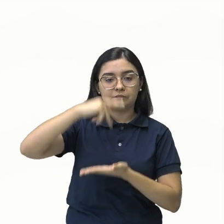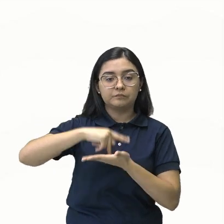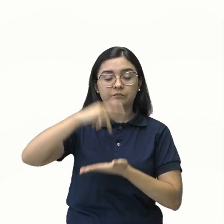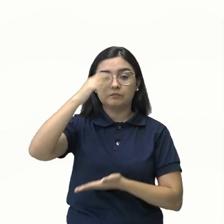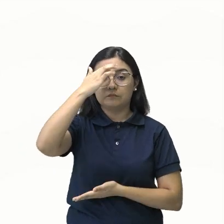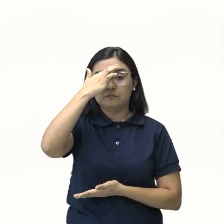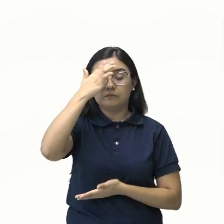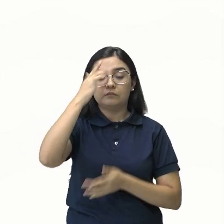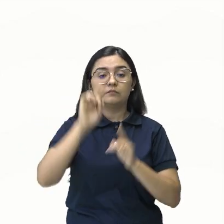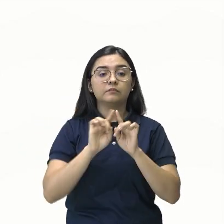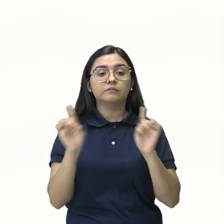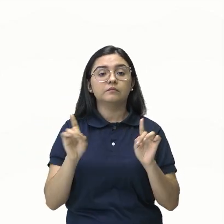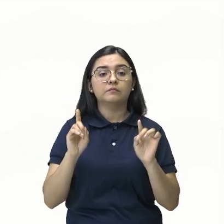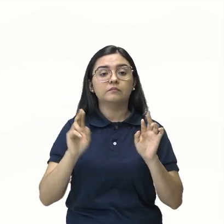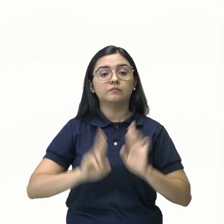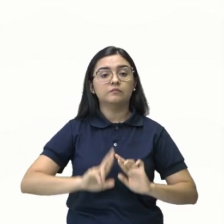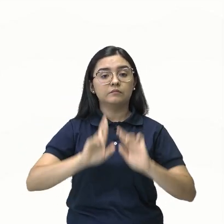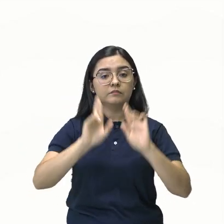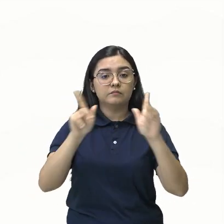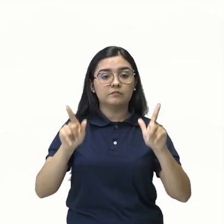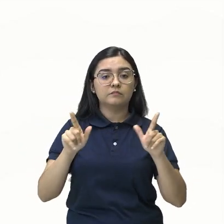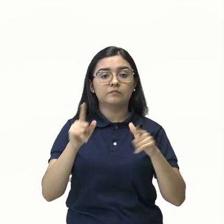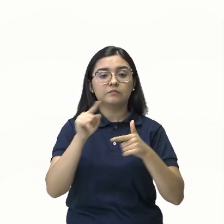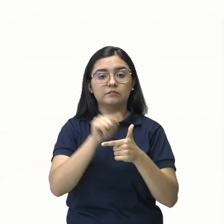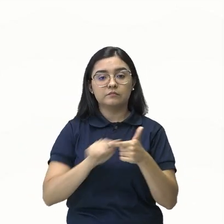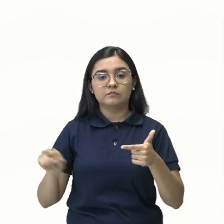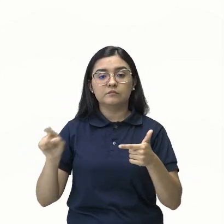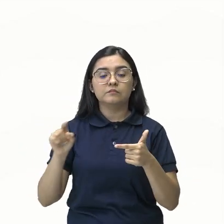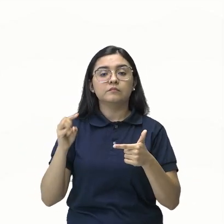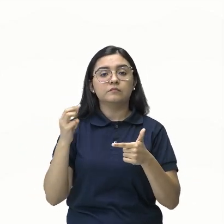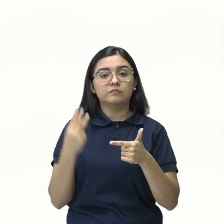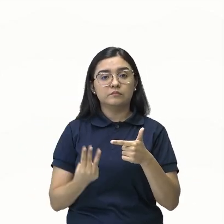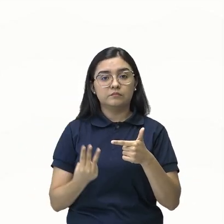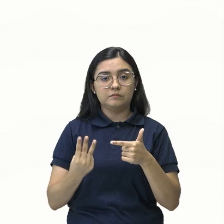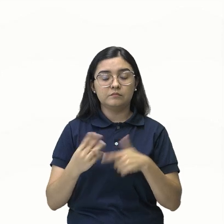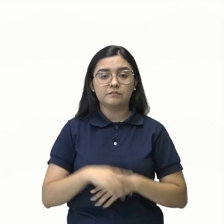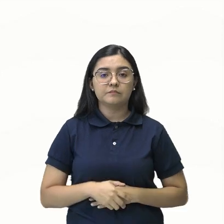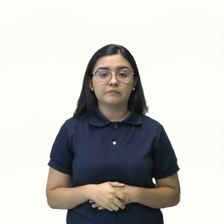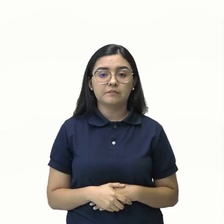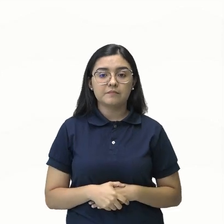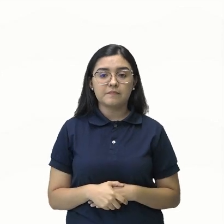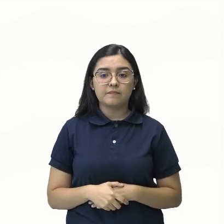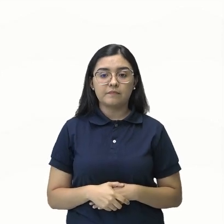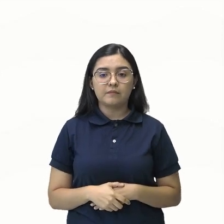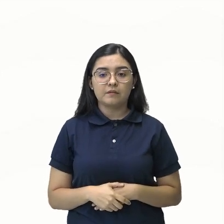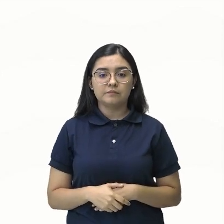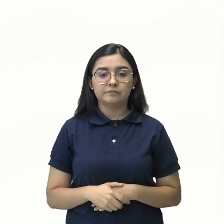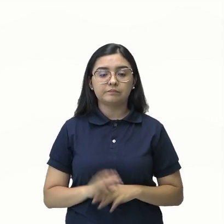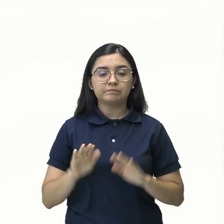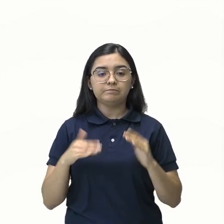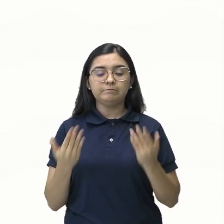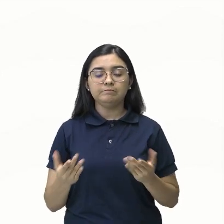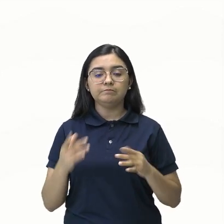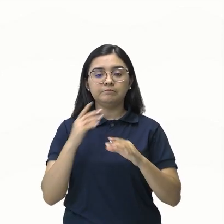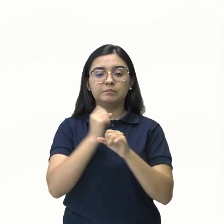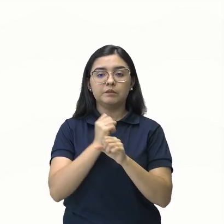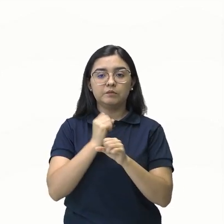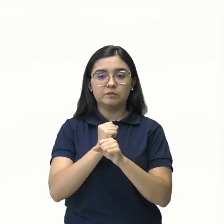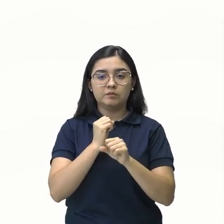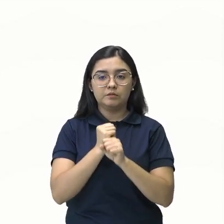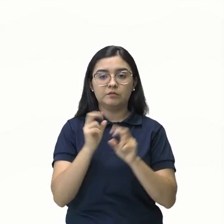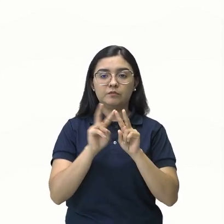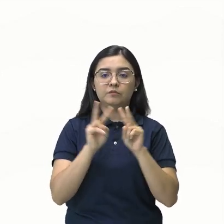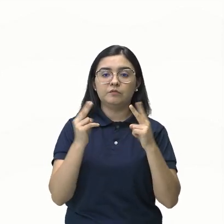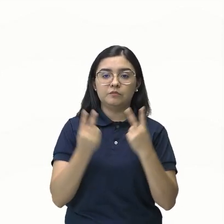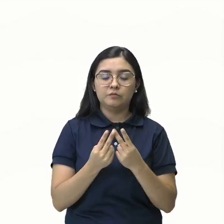que aqui nós iremos dividir por 3. Tudo bem? Então, para calcular o volume